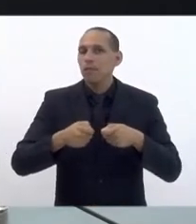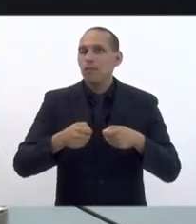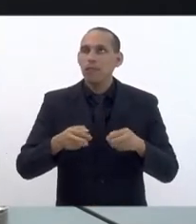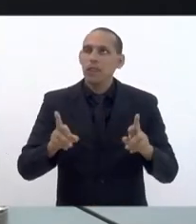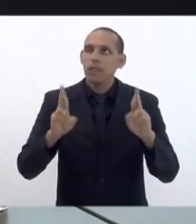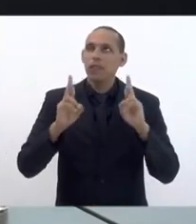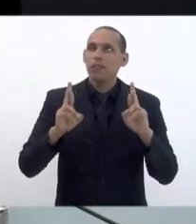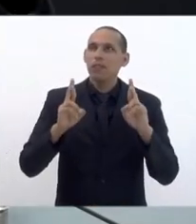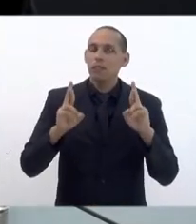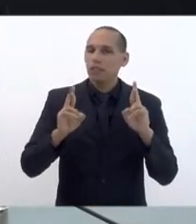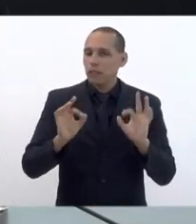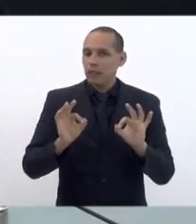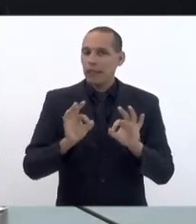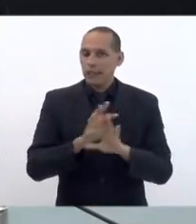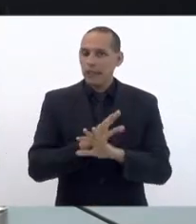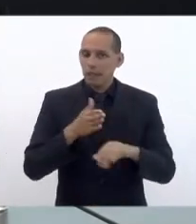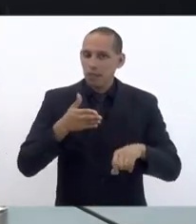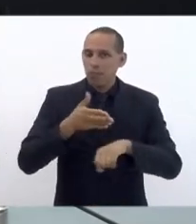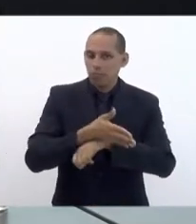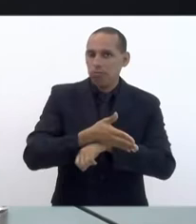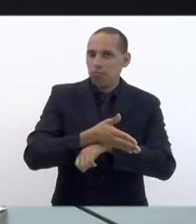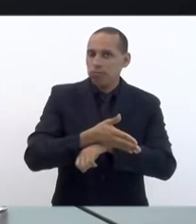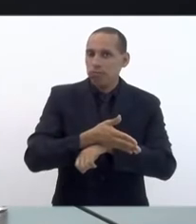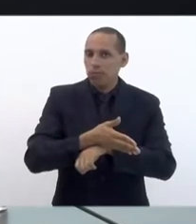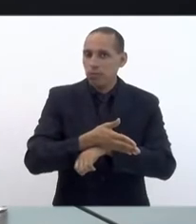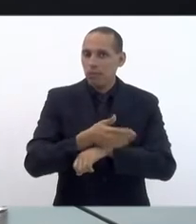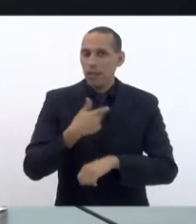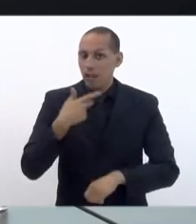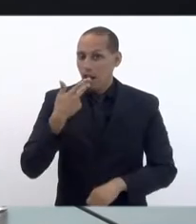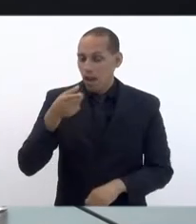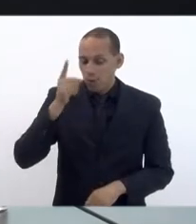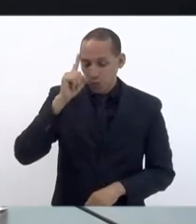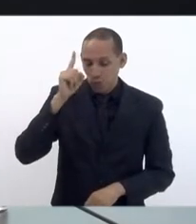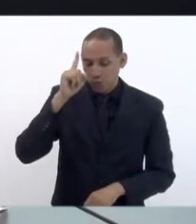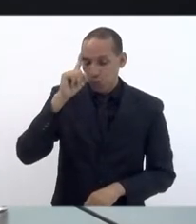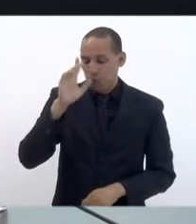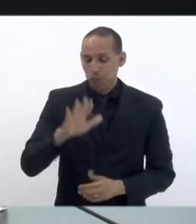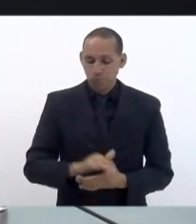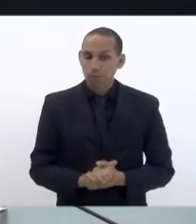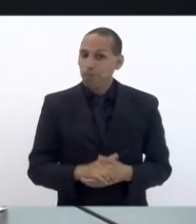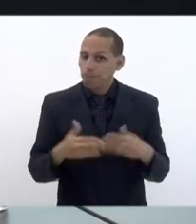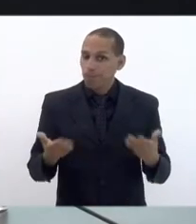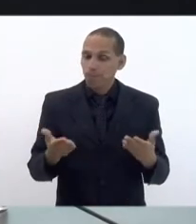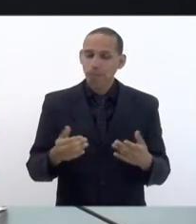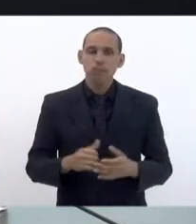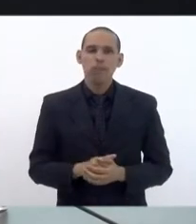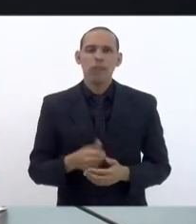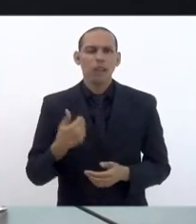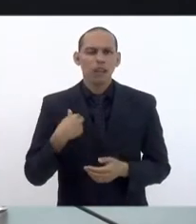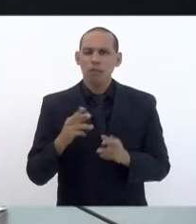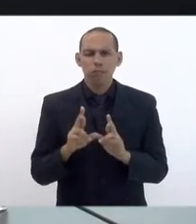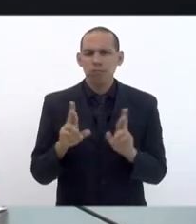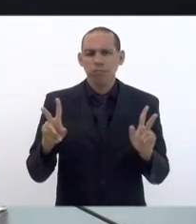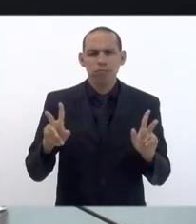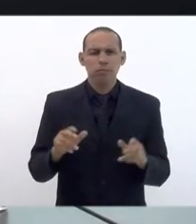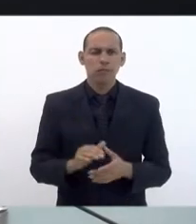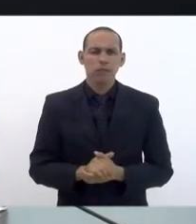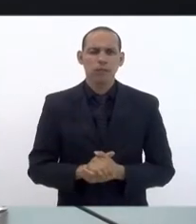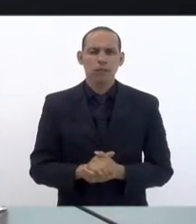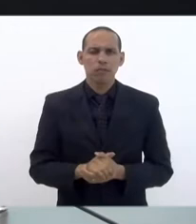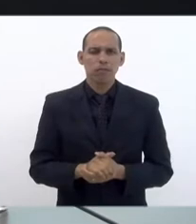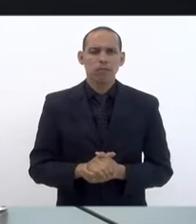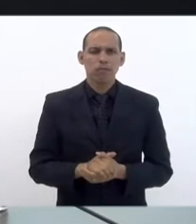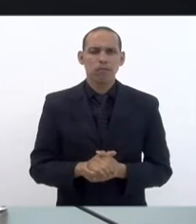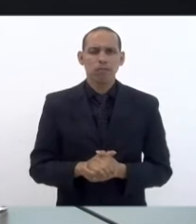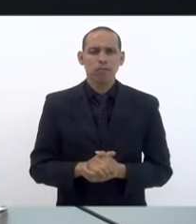acabe esta invasão. Falo sobre isso todo dia. Então, eu vou divergir do voto